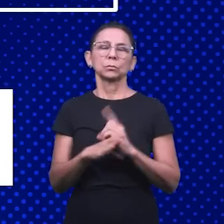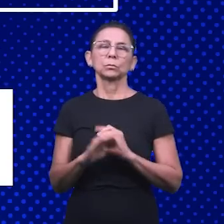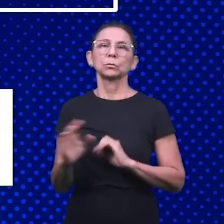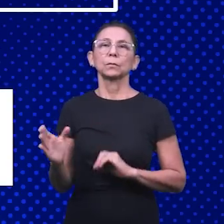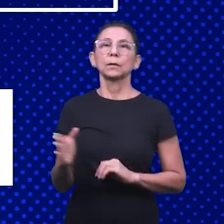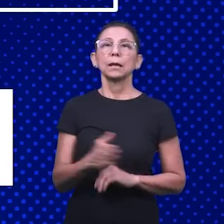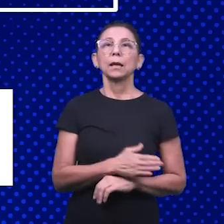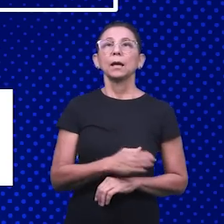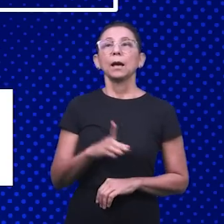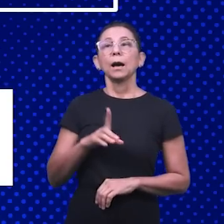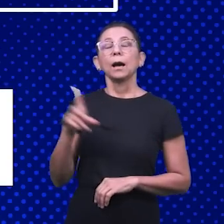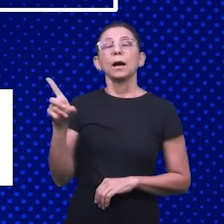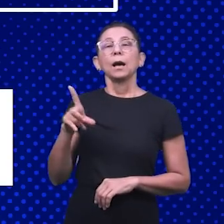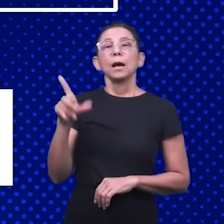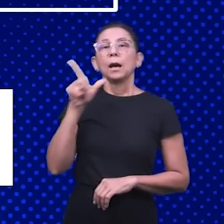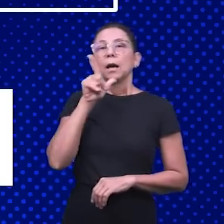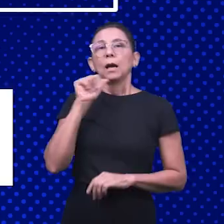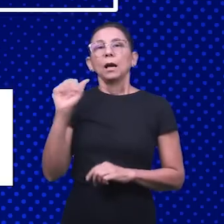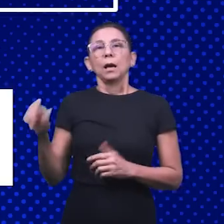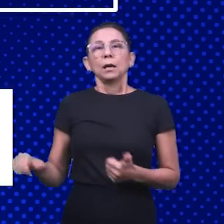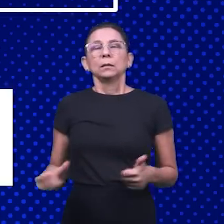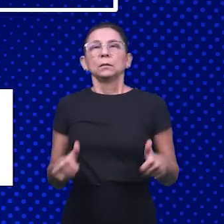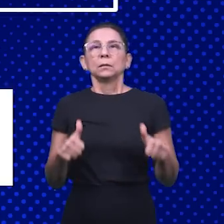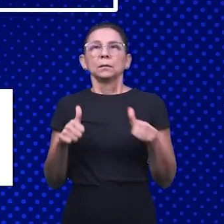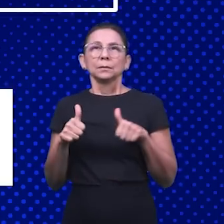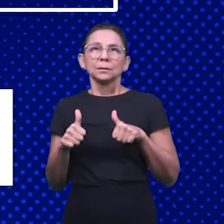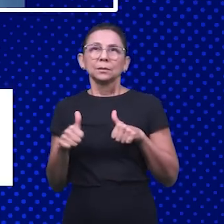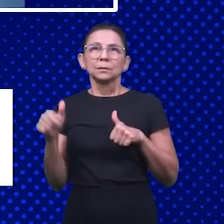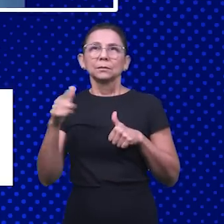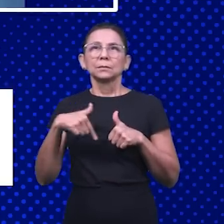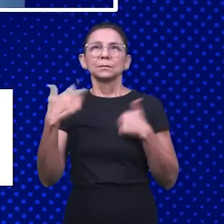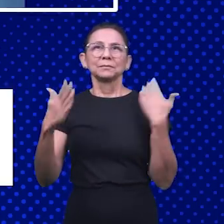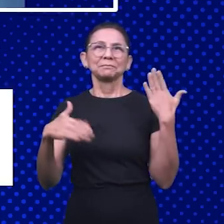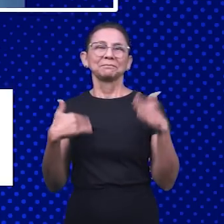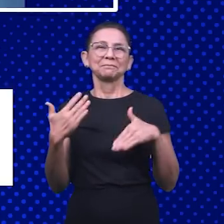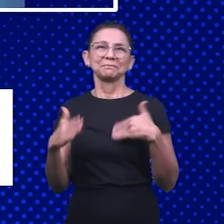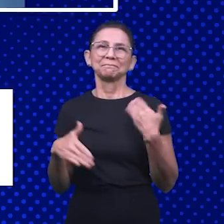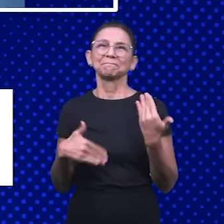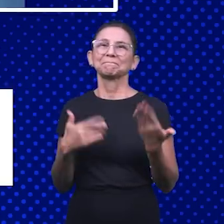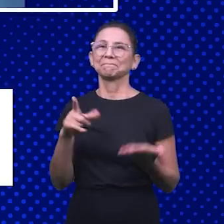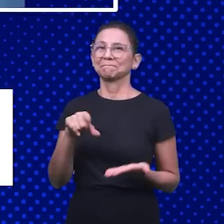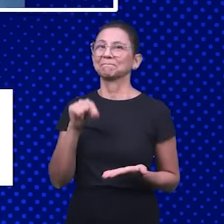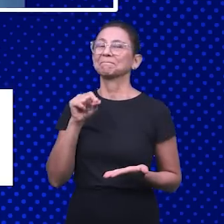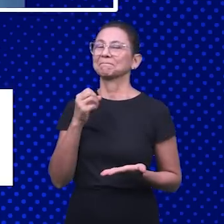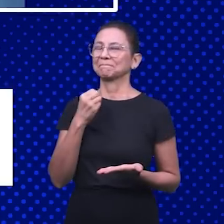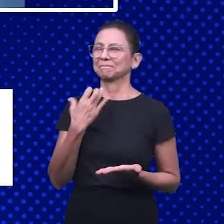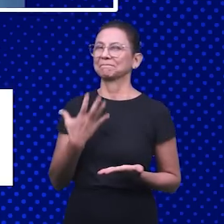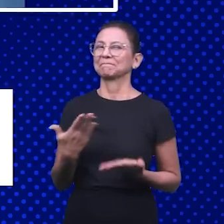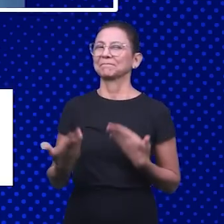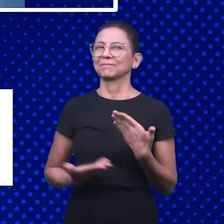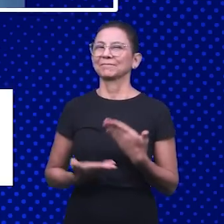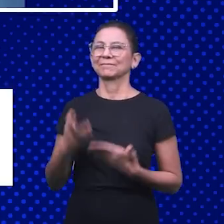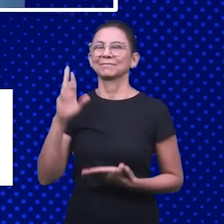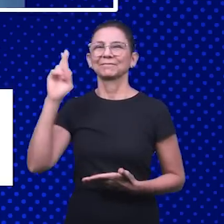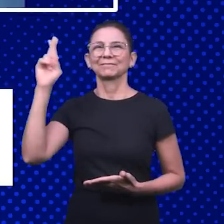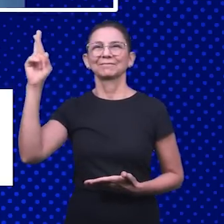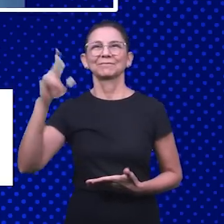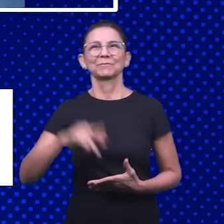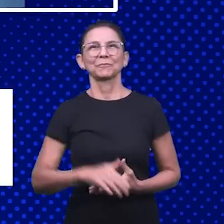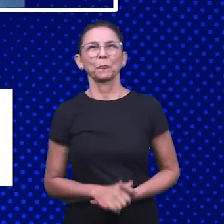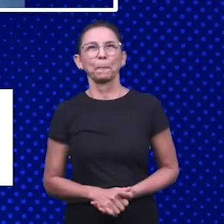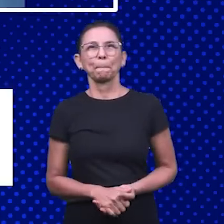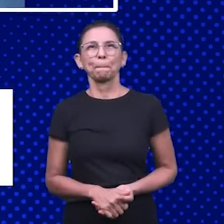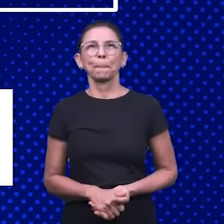Iguaçu foi realizado um batismo, onde o povo pôde se alegrar ali com a decisão desses irmãos em servir ao Senhor.